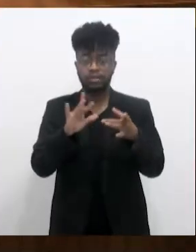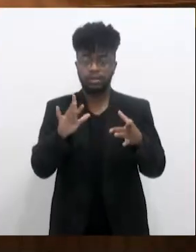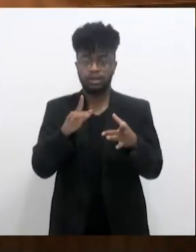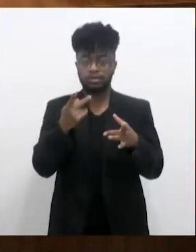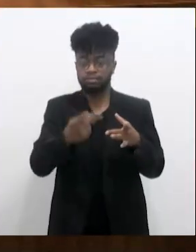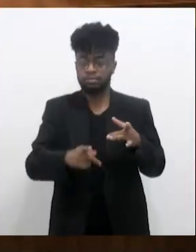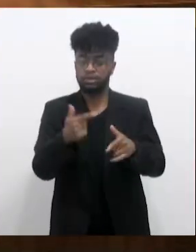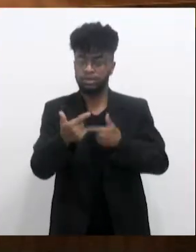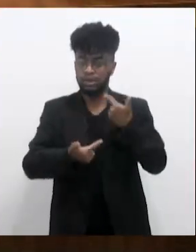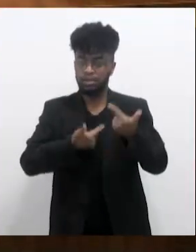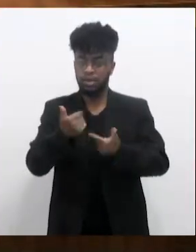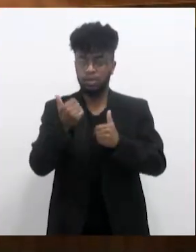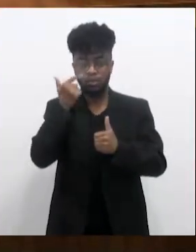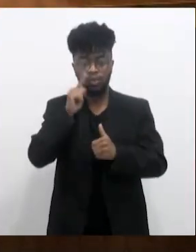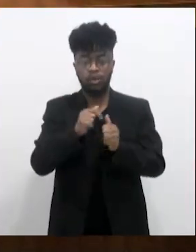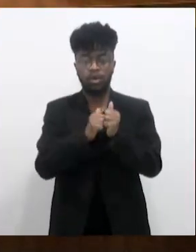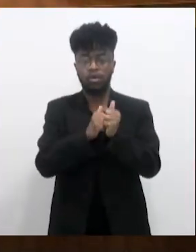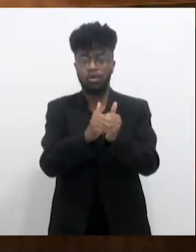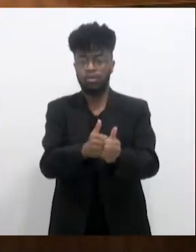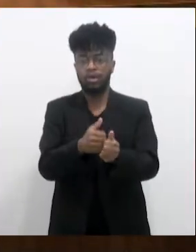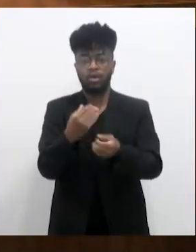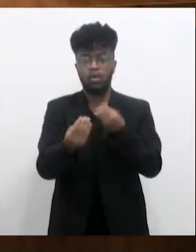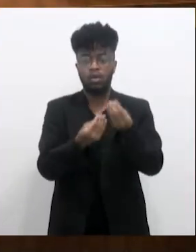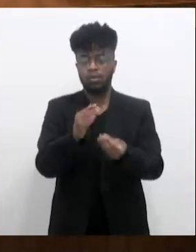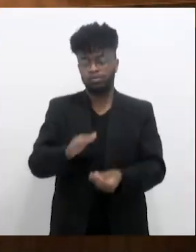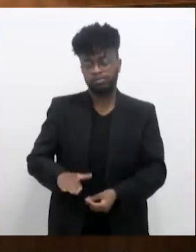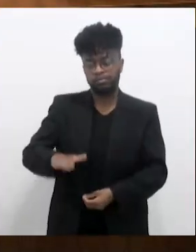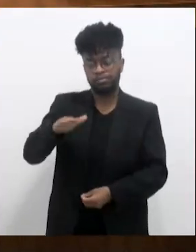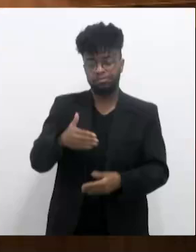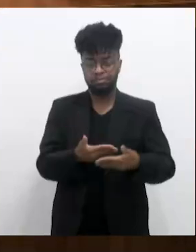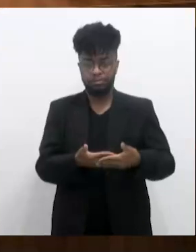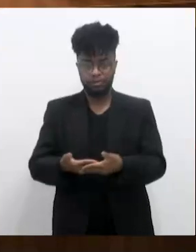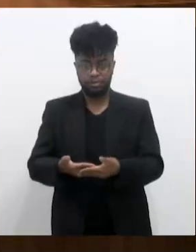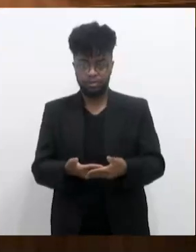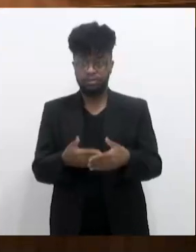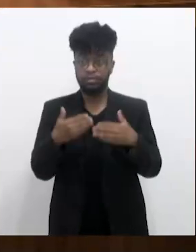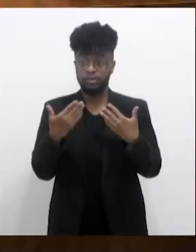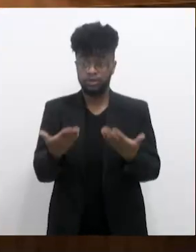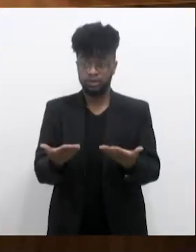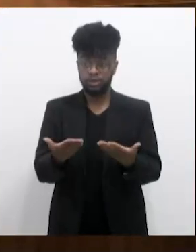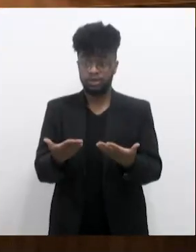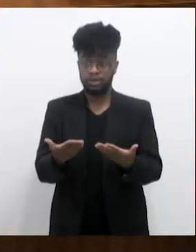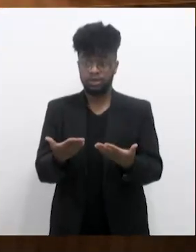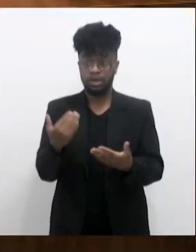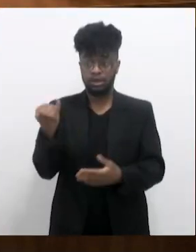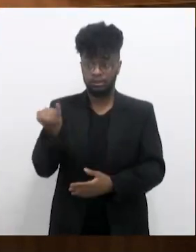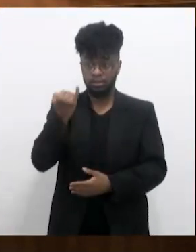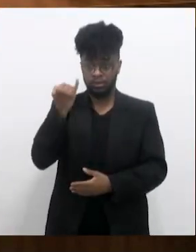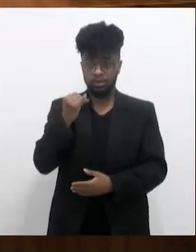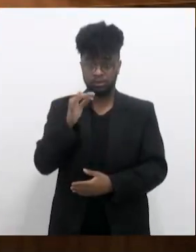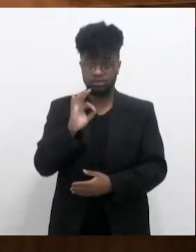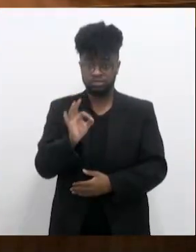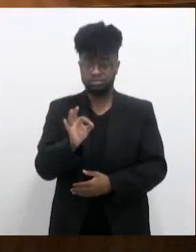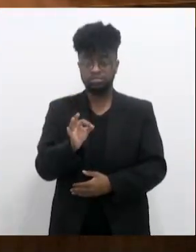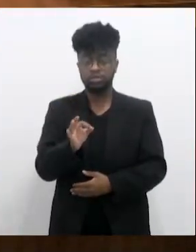órgão de trabalho para poder acompanhar esse crescimento desse bebê. Então, é muito importante, presidente, já concluindo, que a gente